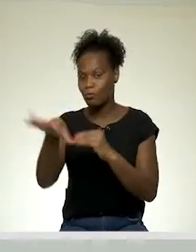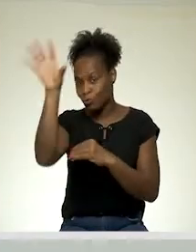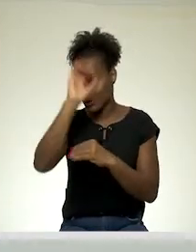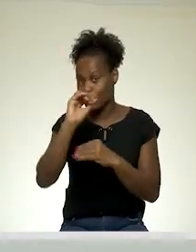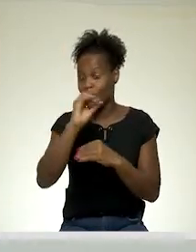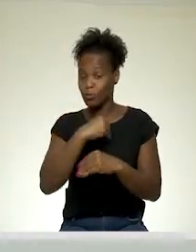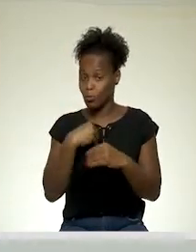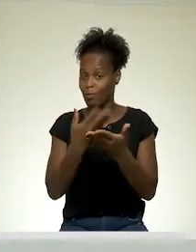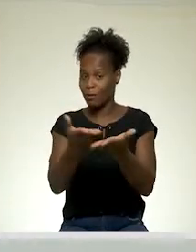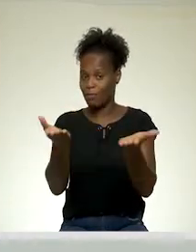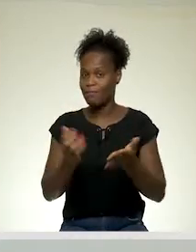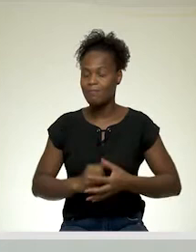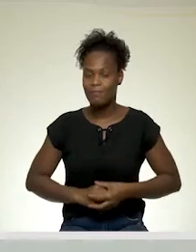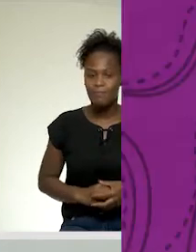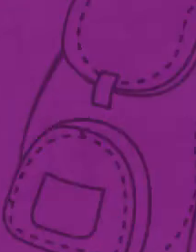de Saúde.